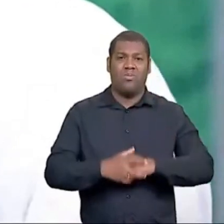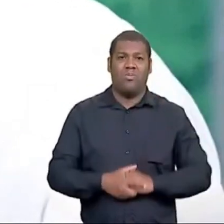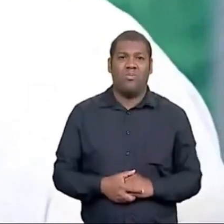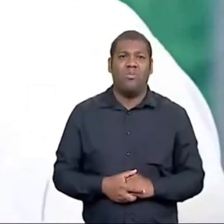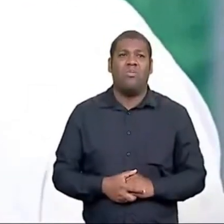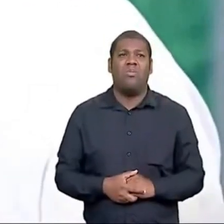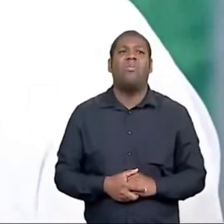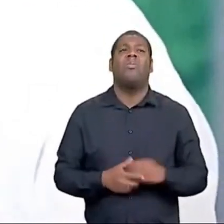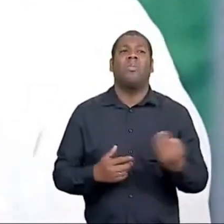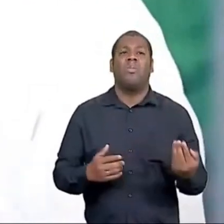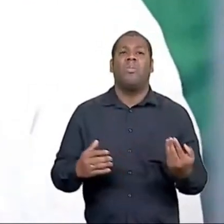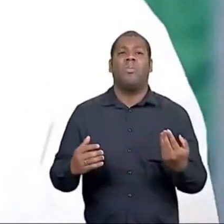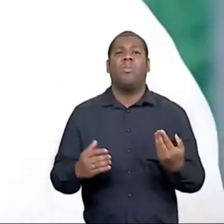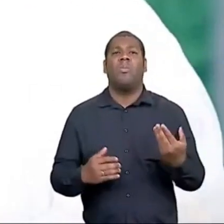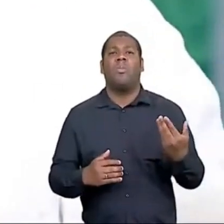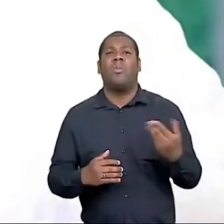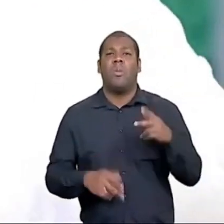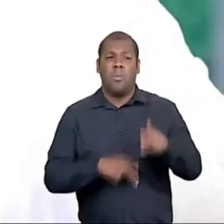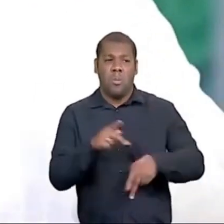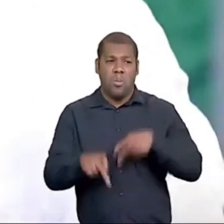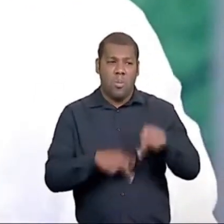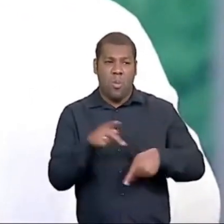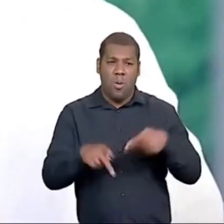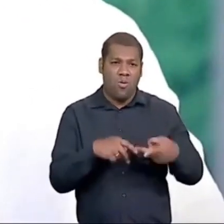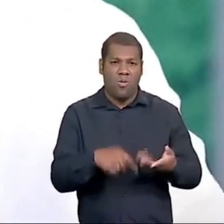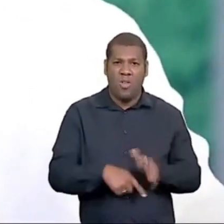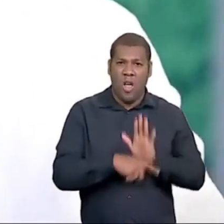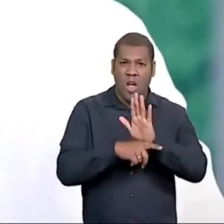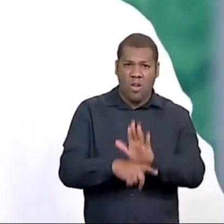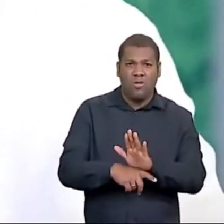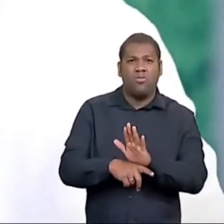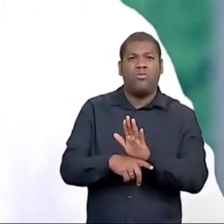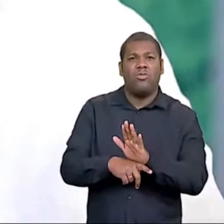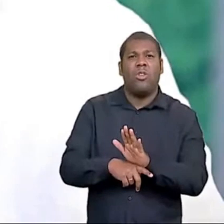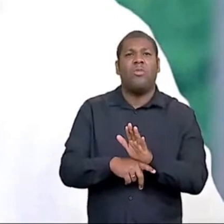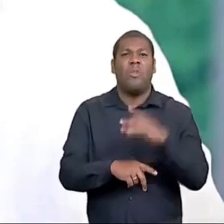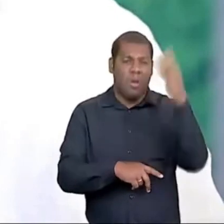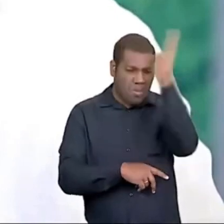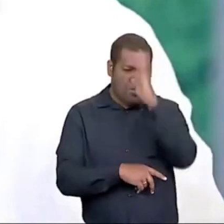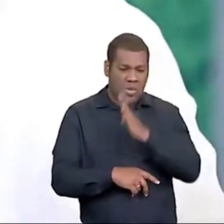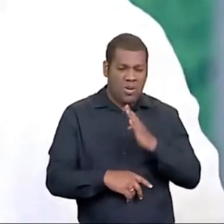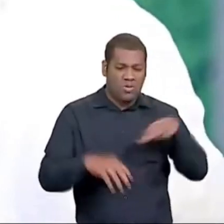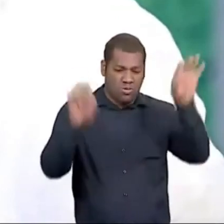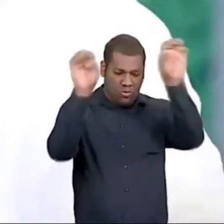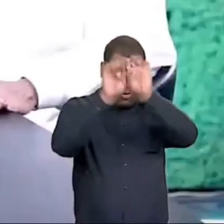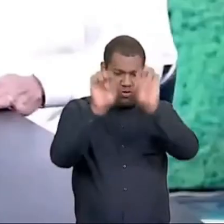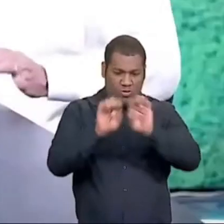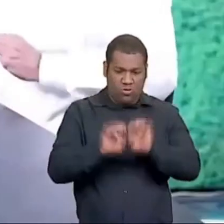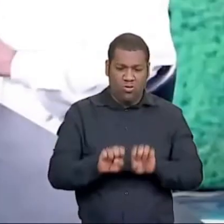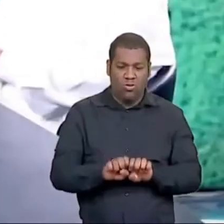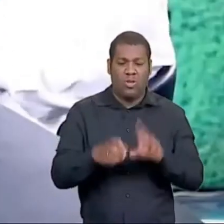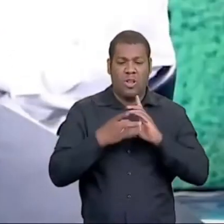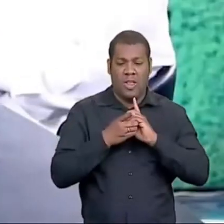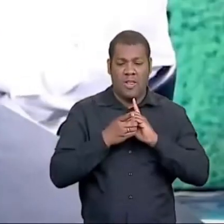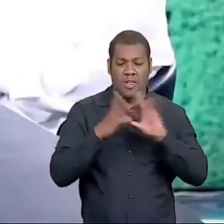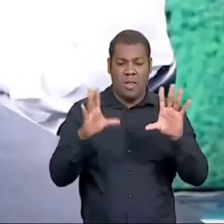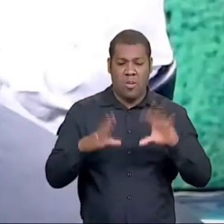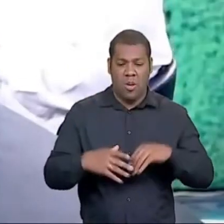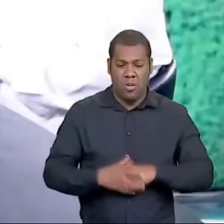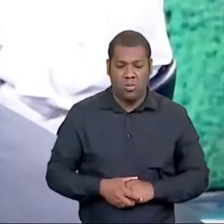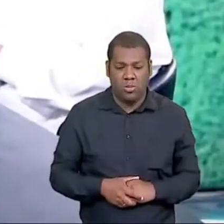fazer no Brasil para que a gente possa construir os alicerces da democracia nesse país. Presidente, uma